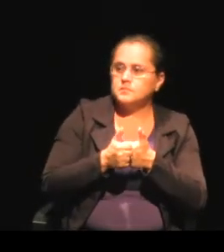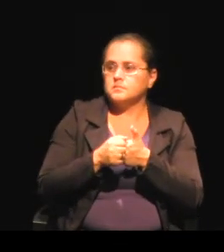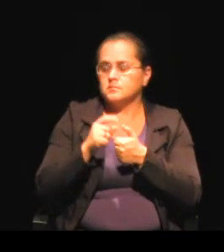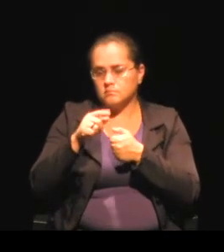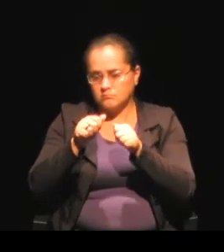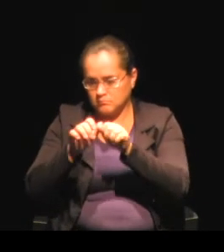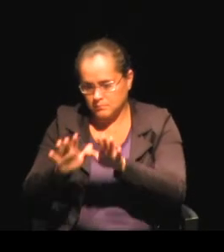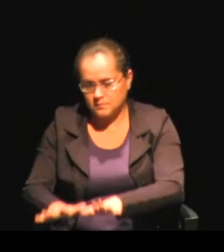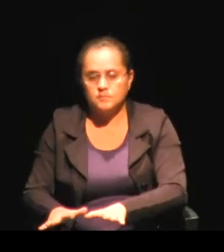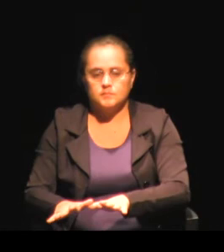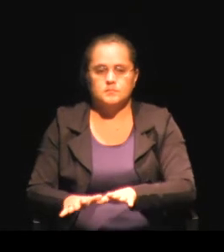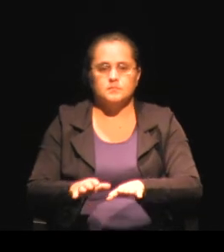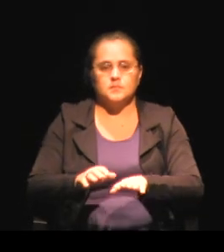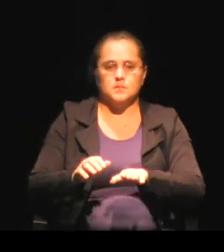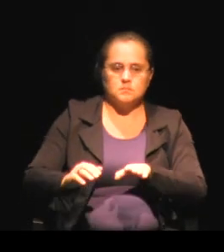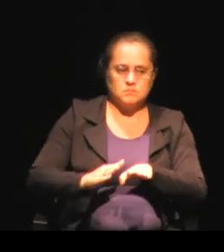aí.